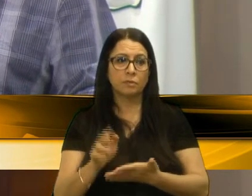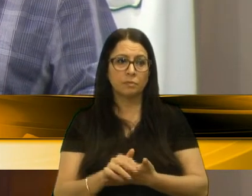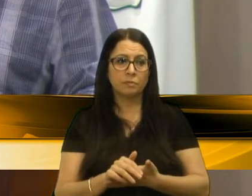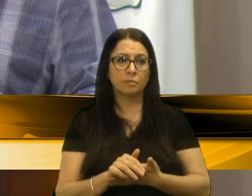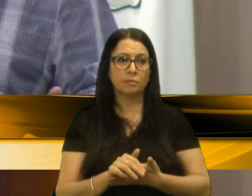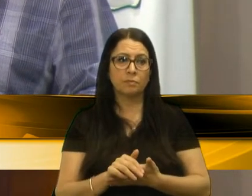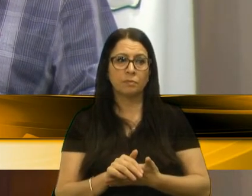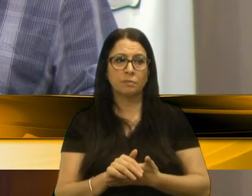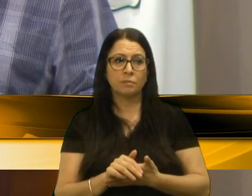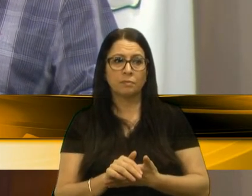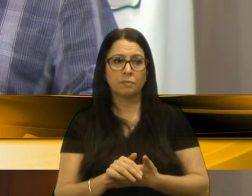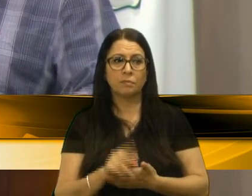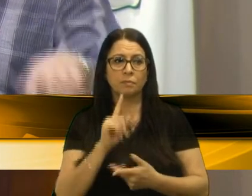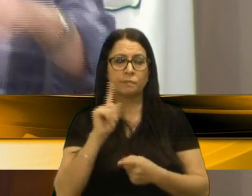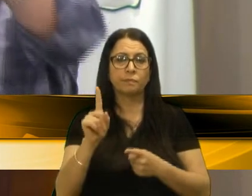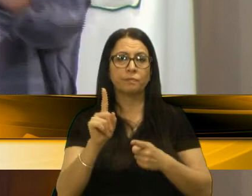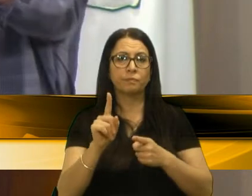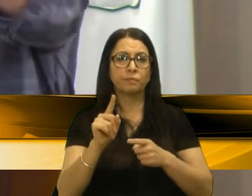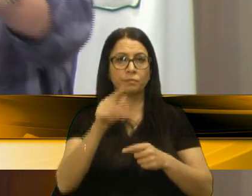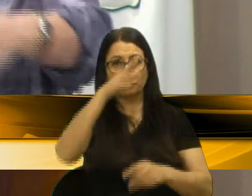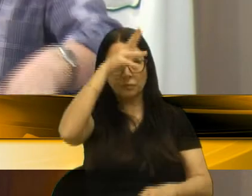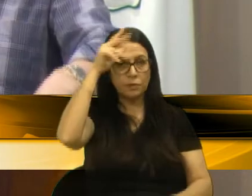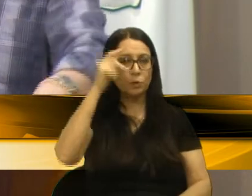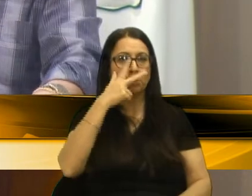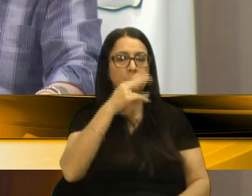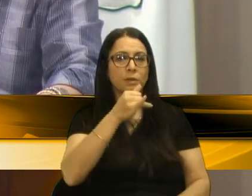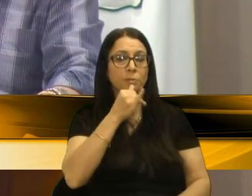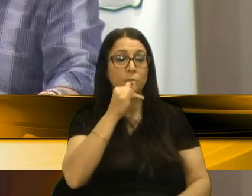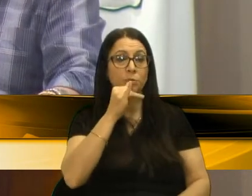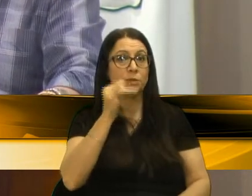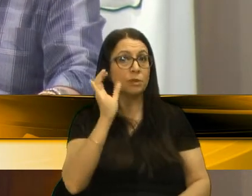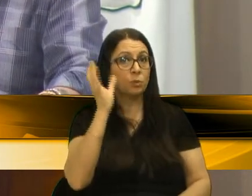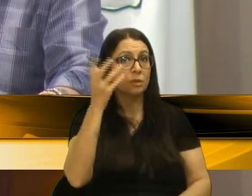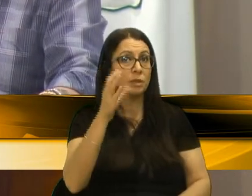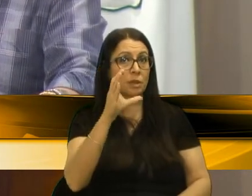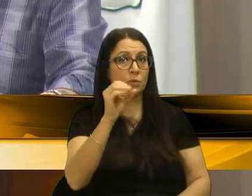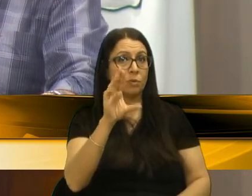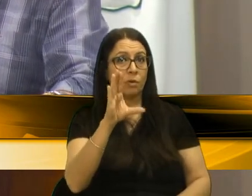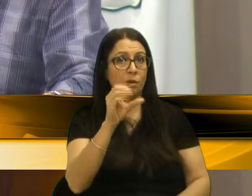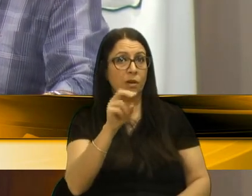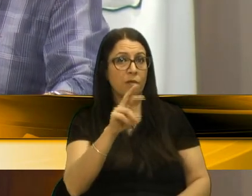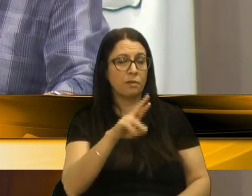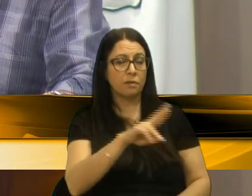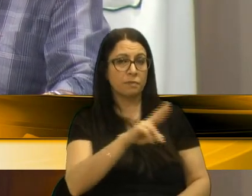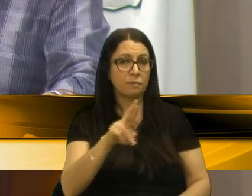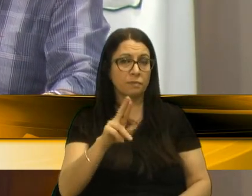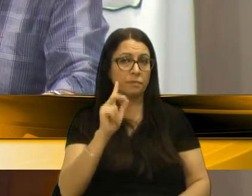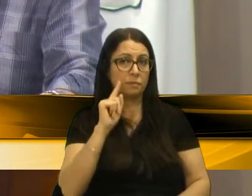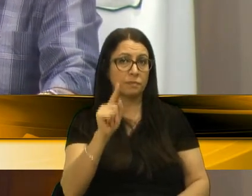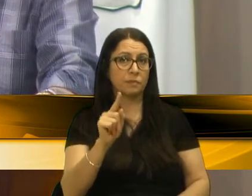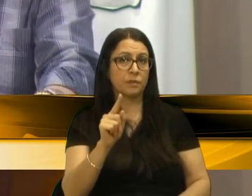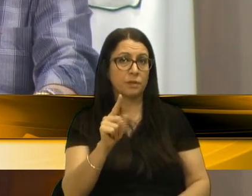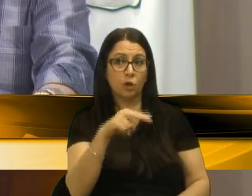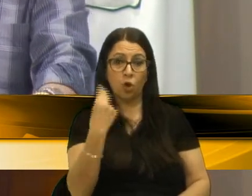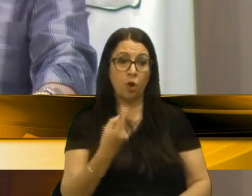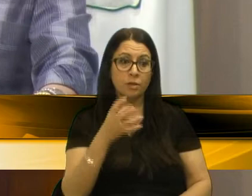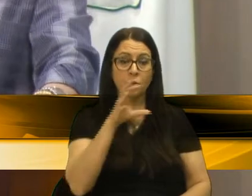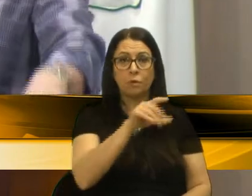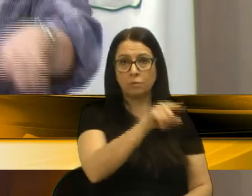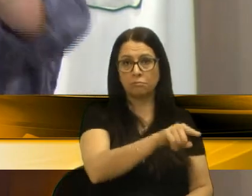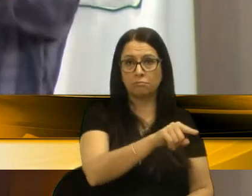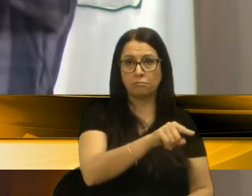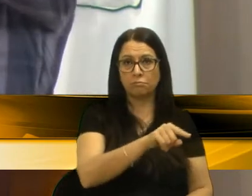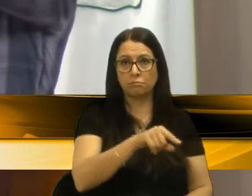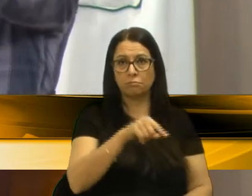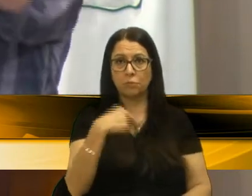a postura do Executivo, a exemplo do que está acontecendo com a Cocáver, ou é tudo ou nada, é nós contra eles, né? Nós